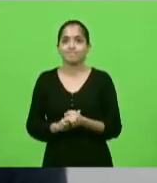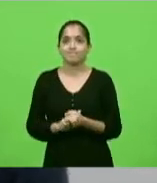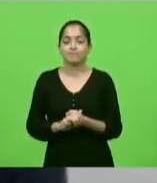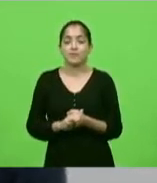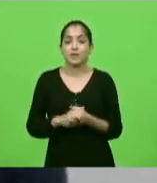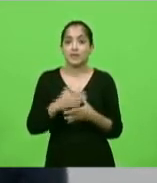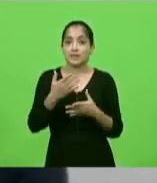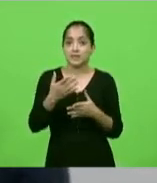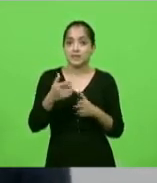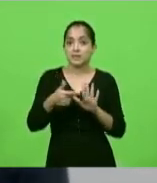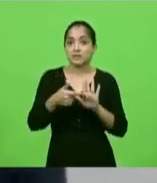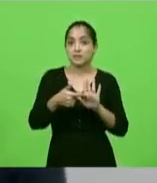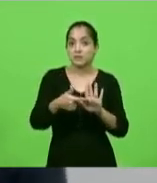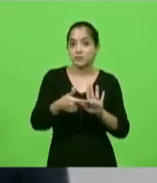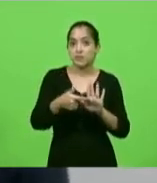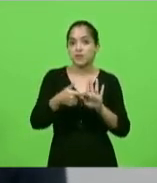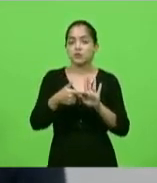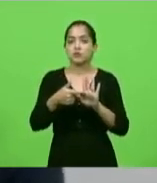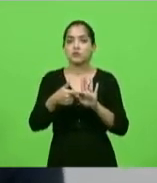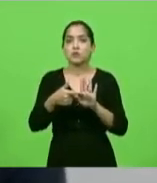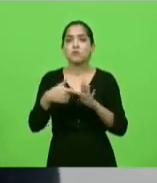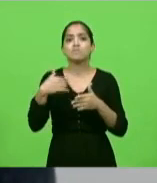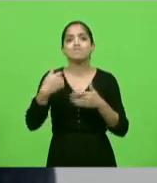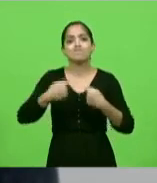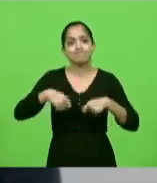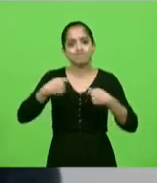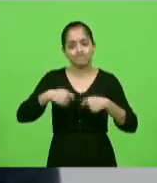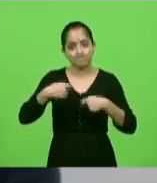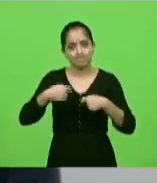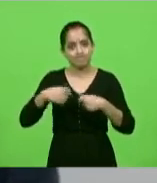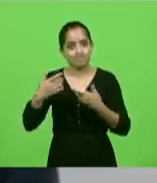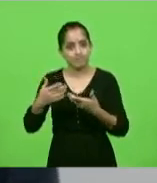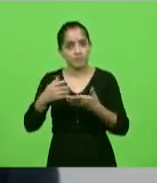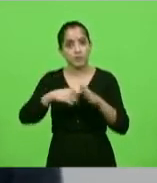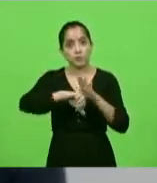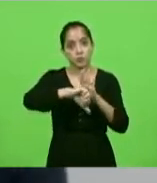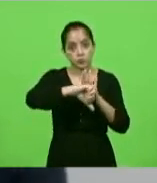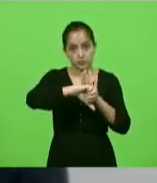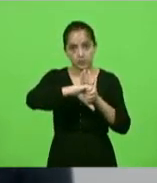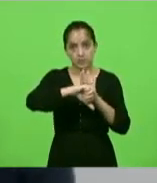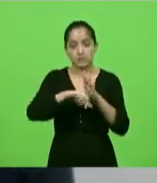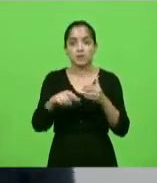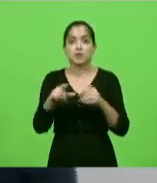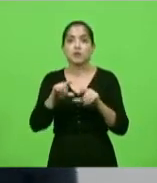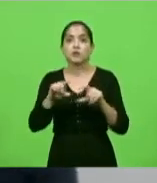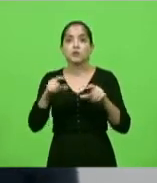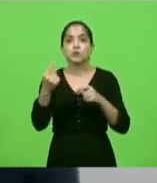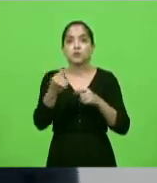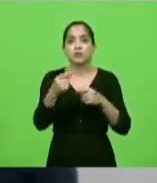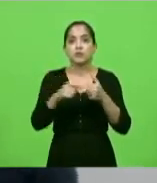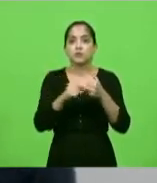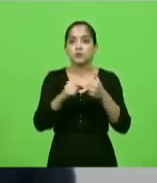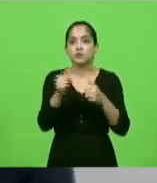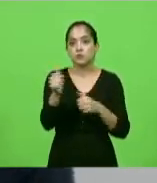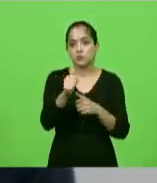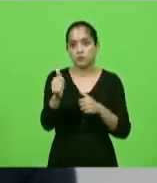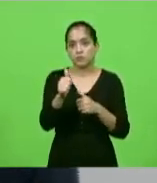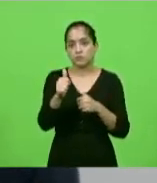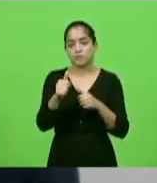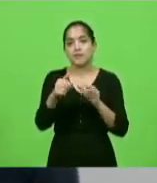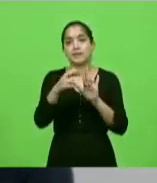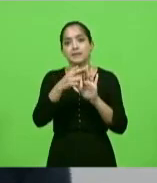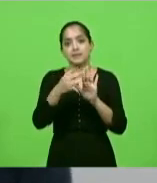devendo ser encarada como meio necessário à execução do crime previsto no item 1 do artigo 11 da Lei de